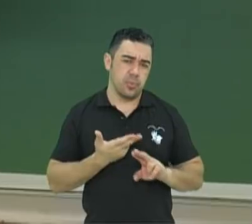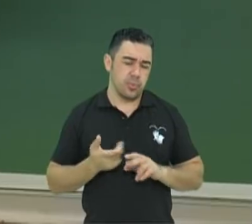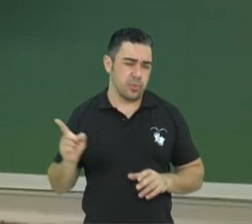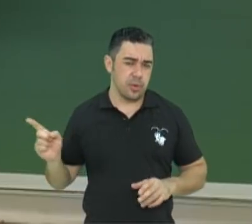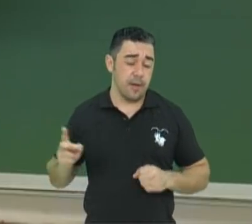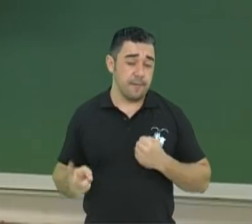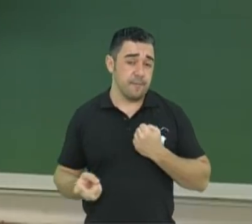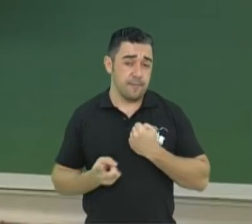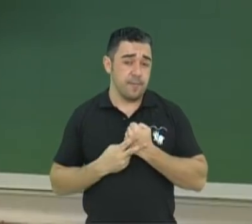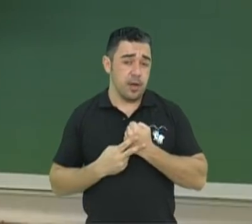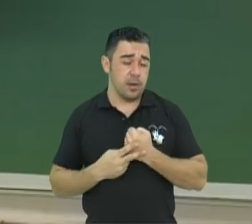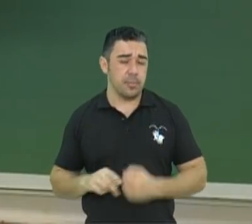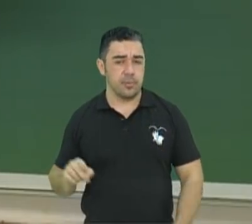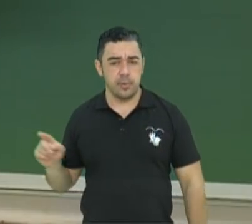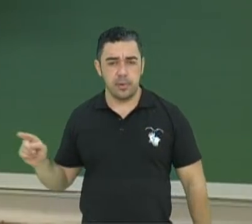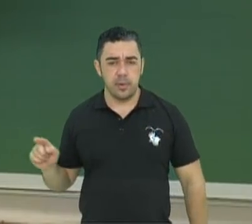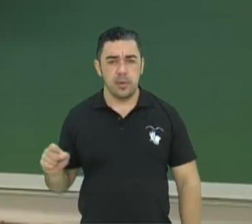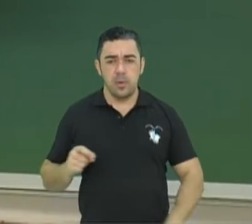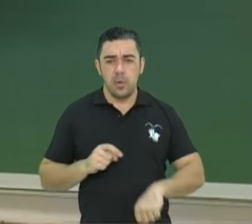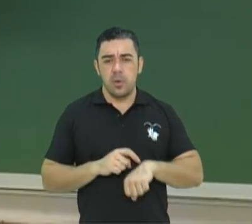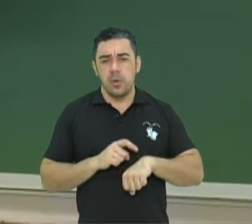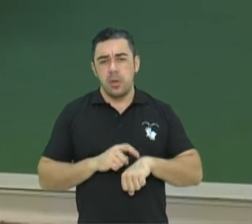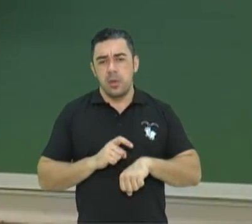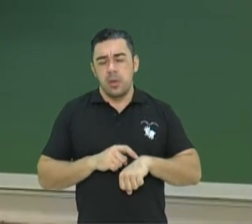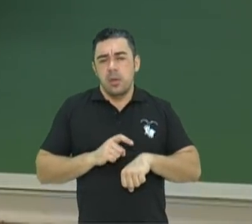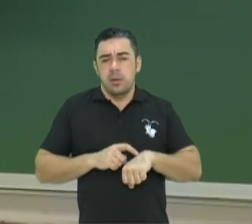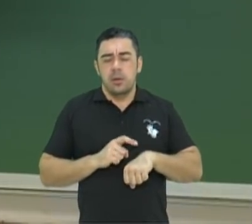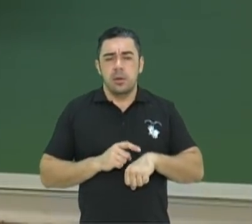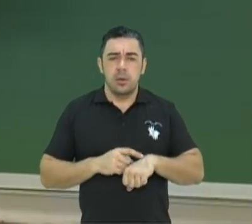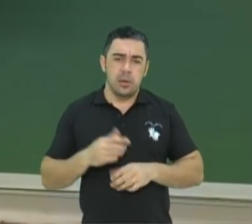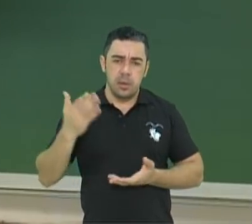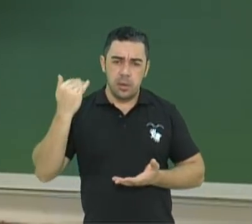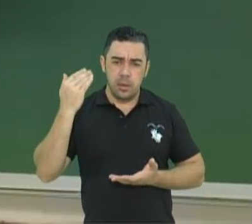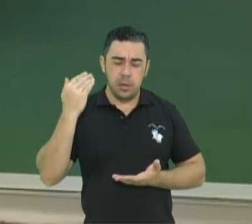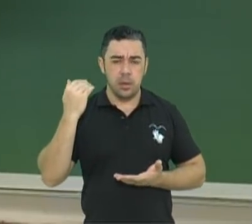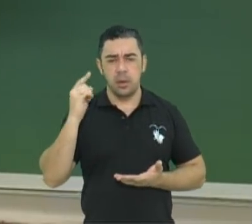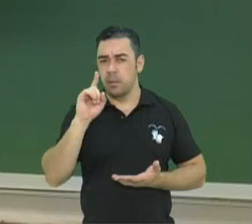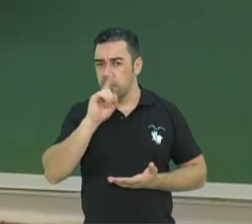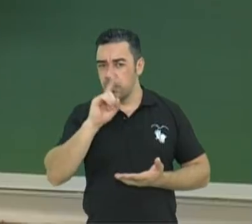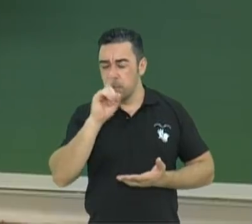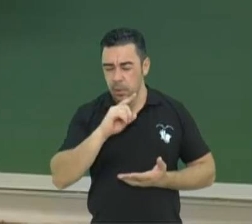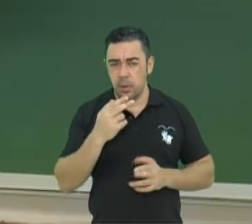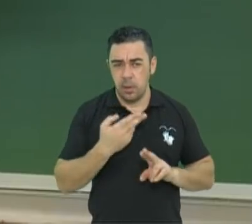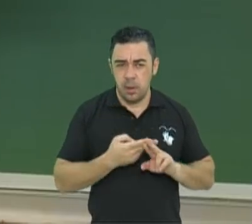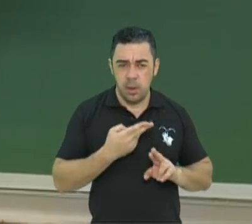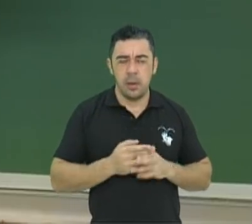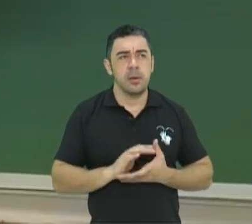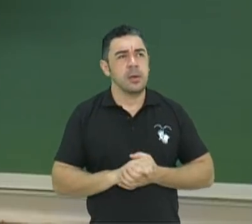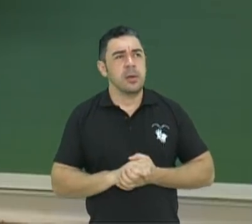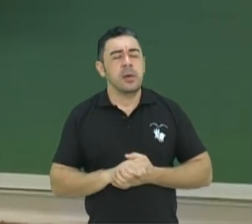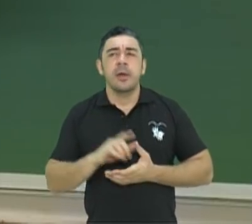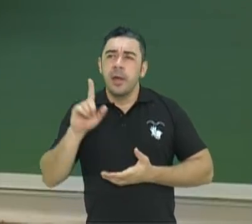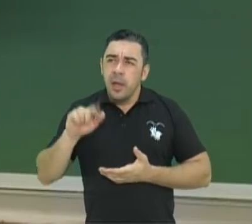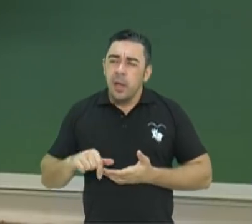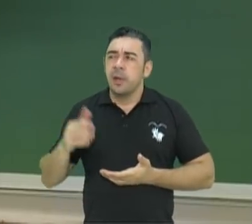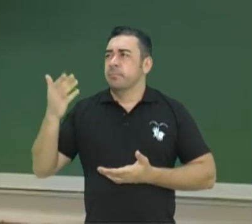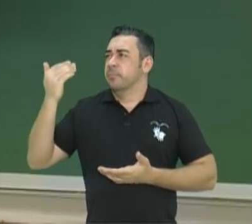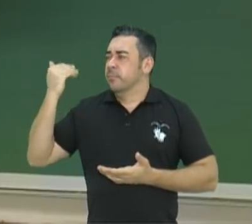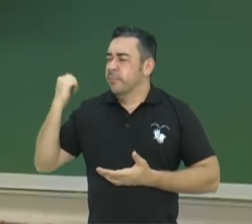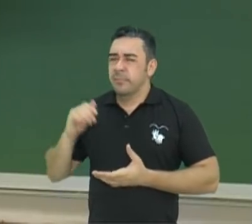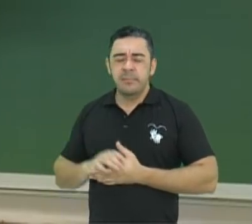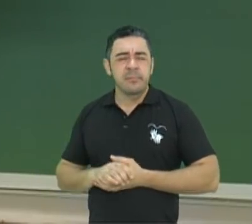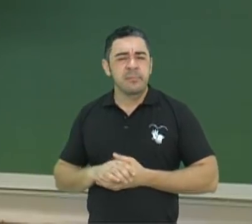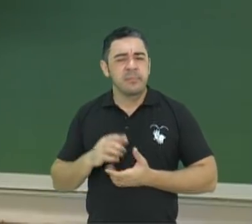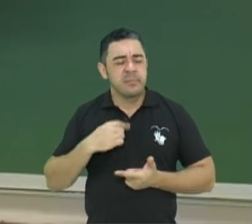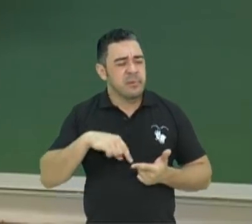de verbo, né? O tempo verbal pretérito imperfeito é bastante utilizado. Era uma vez,